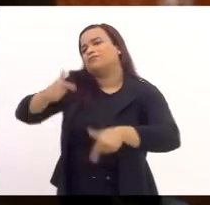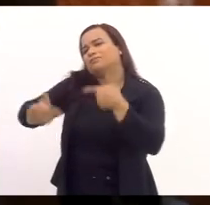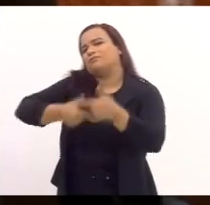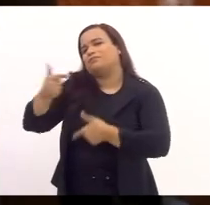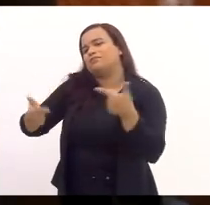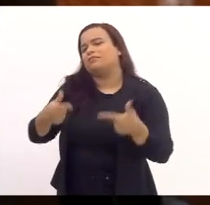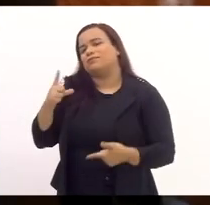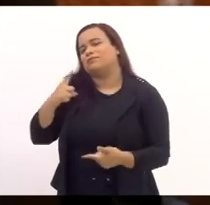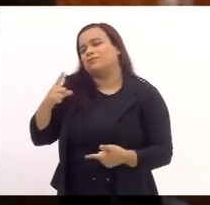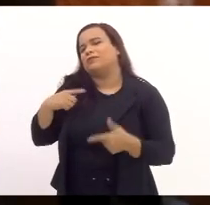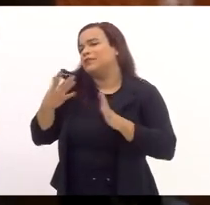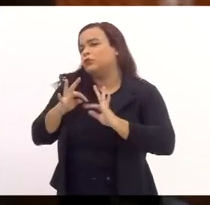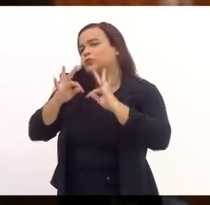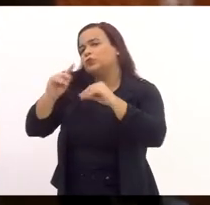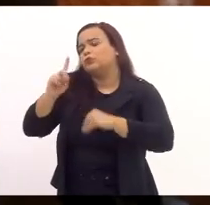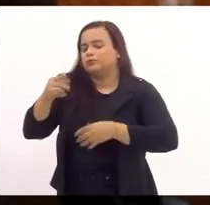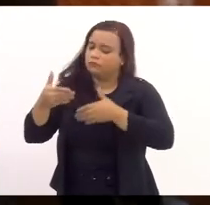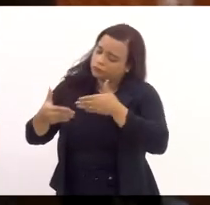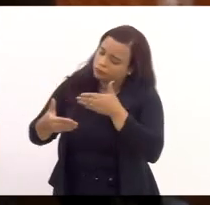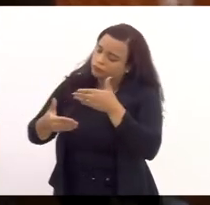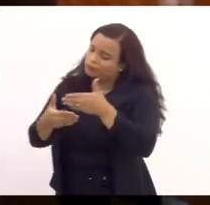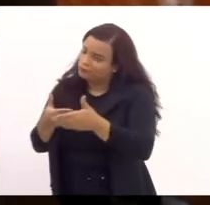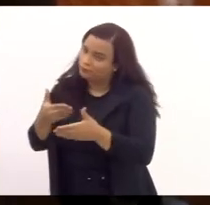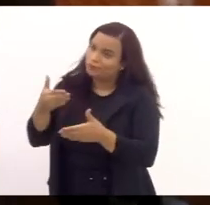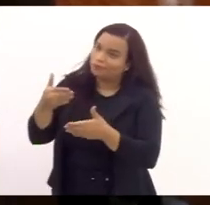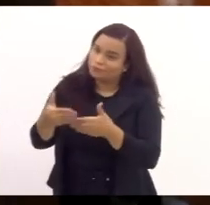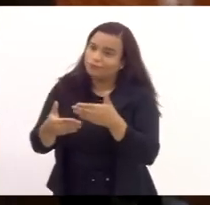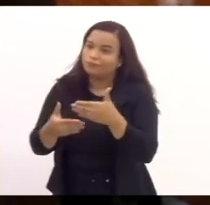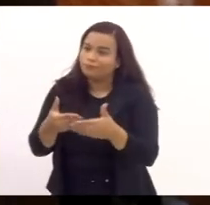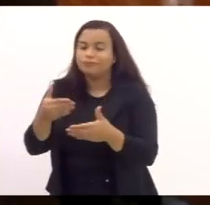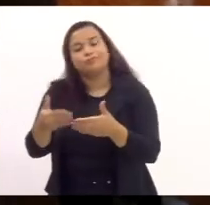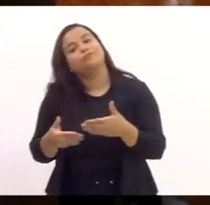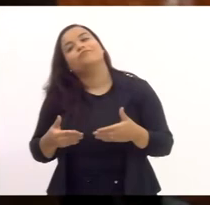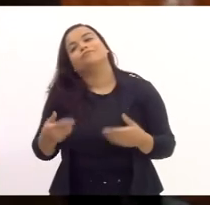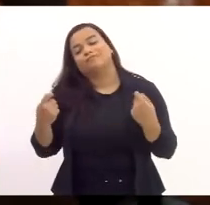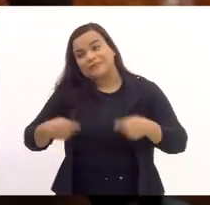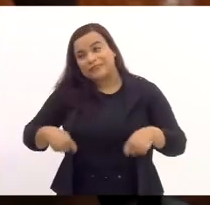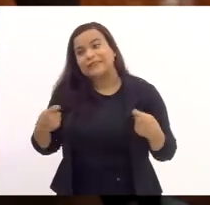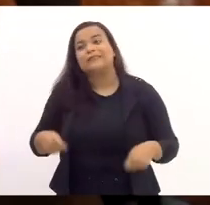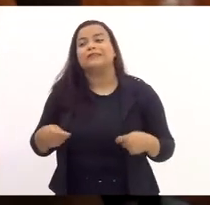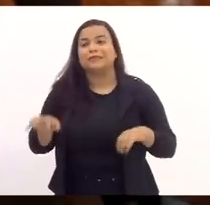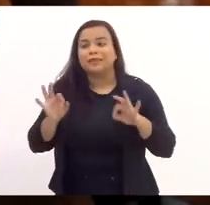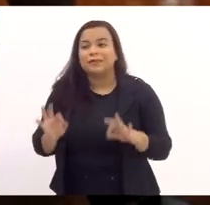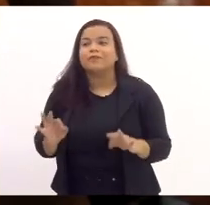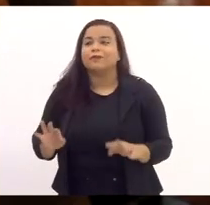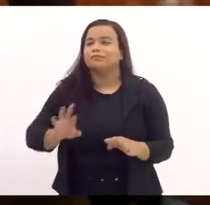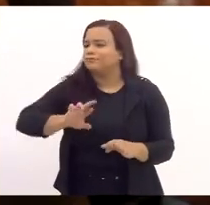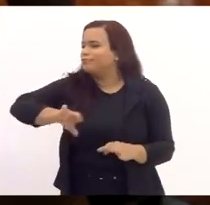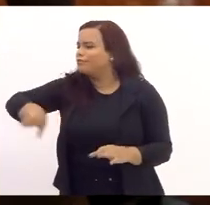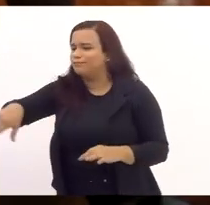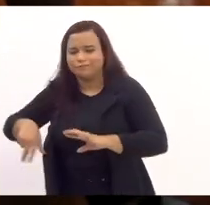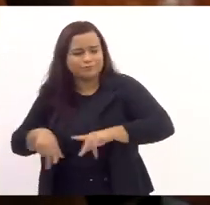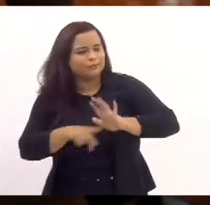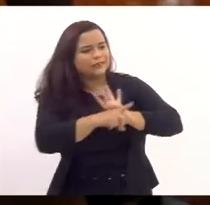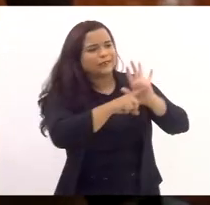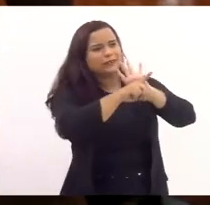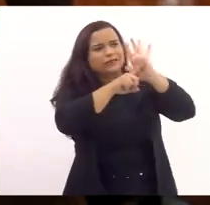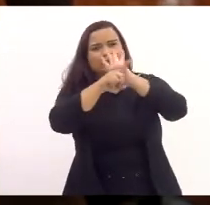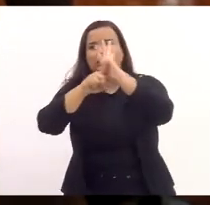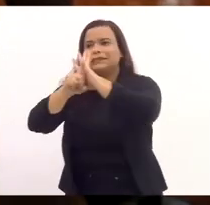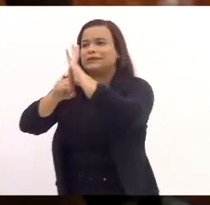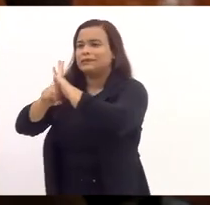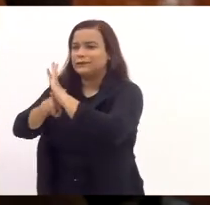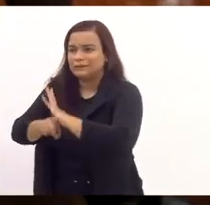tudo isso é um processo que demanda indas e vindas de uma investigação, de